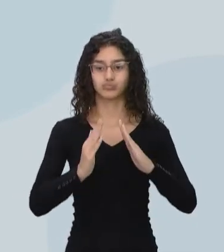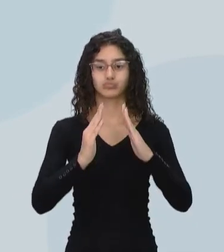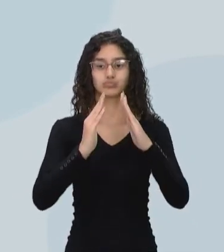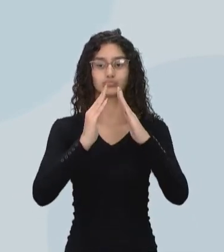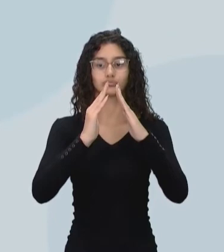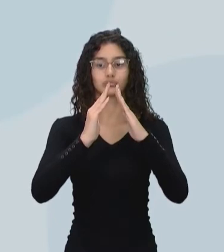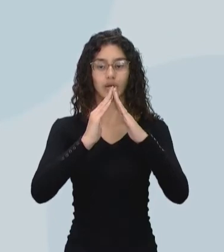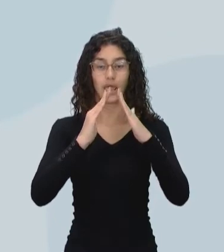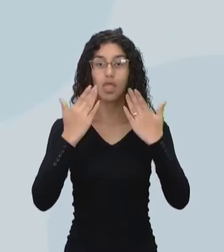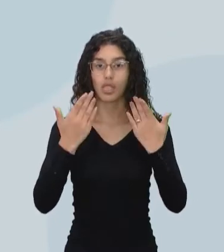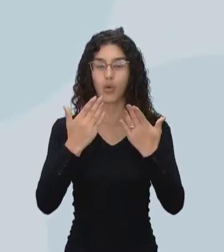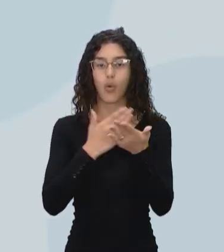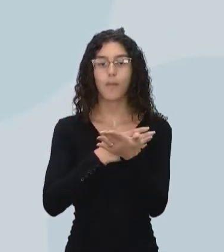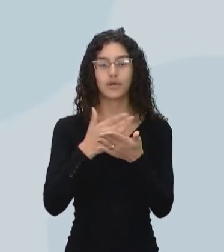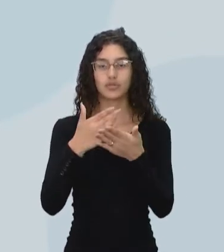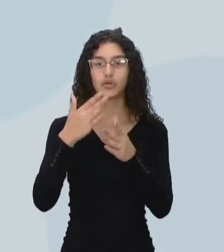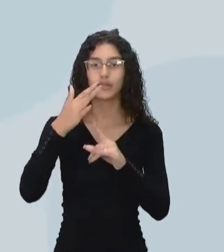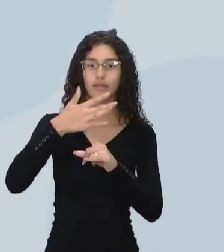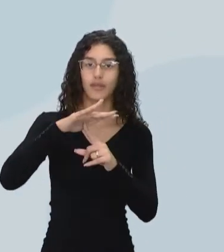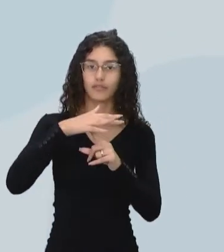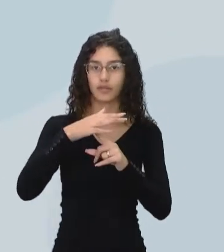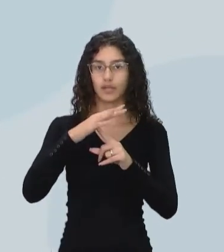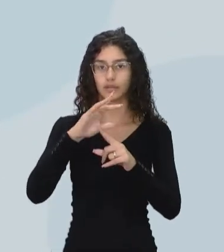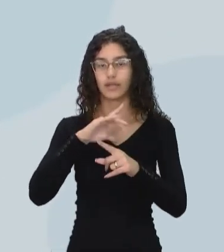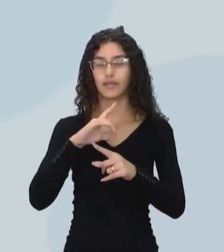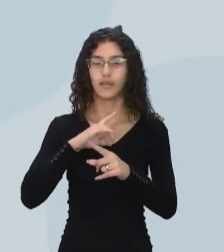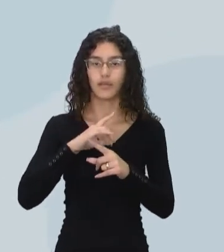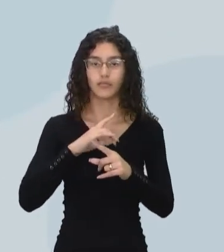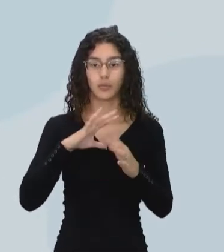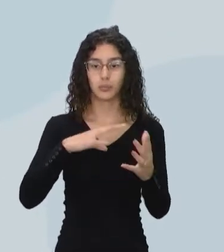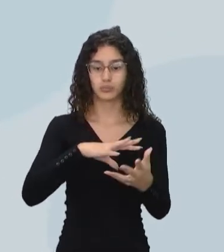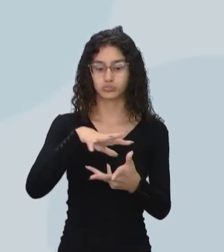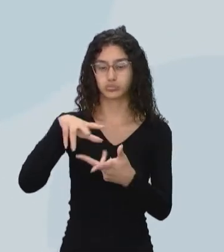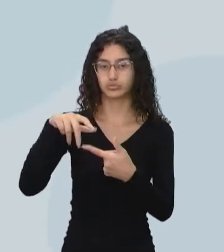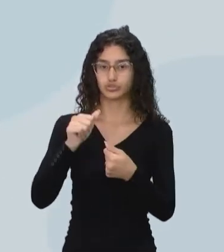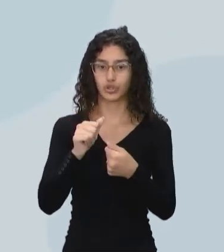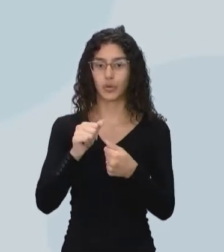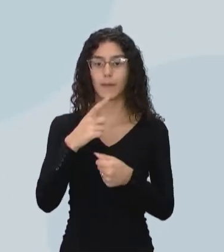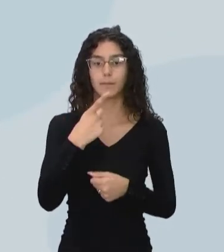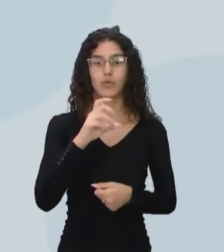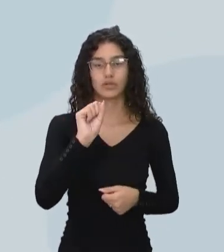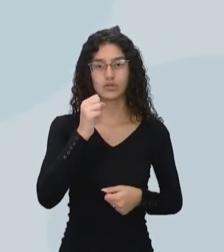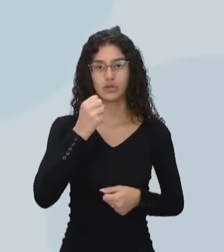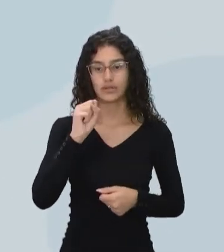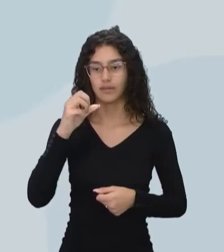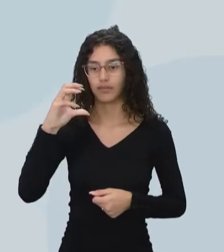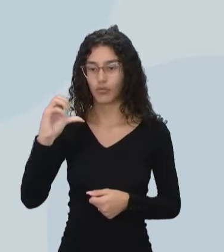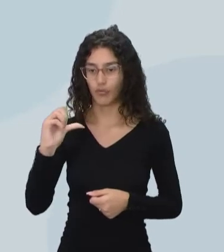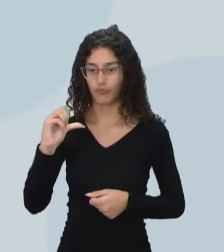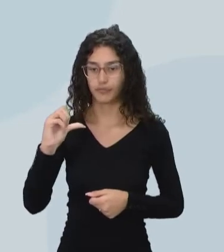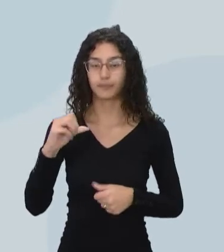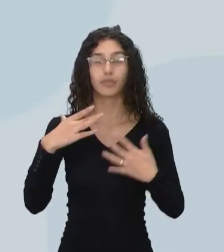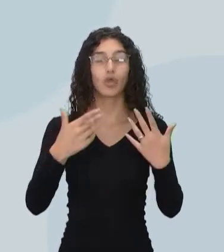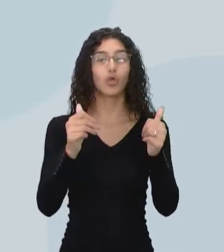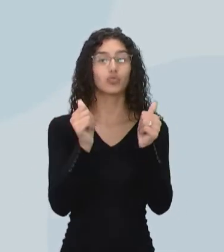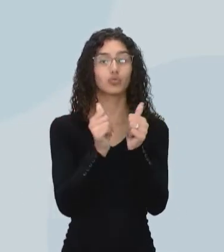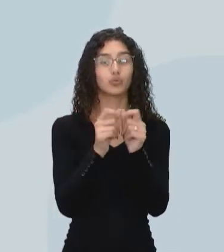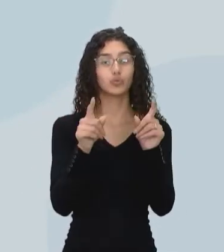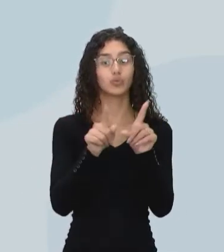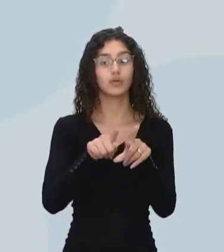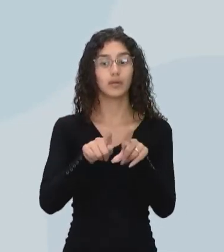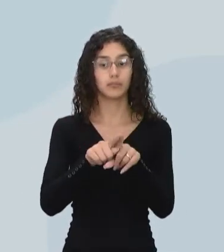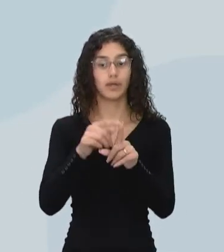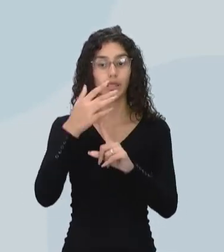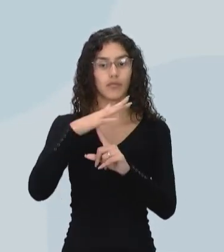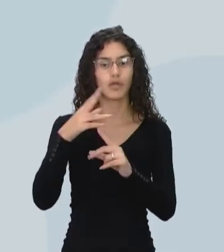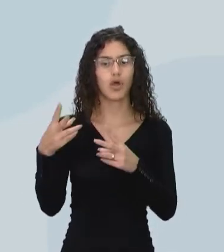Eiffel foi inaugurada nessa Feira Mundial de Paris em 1889. E junto com a inauguração da